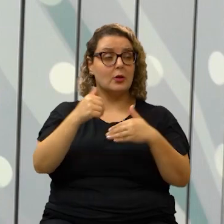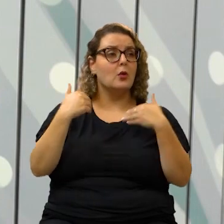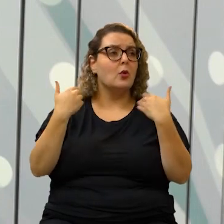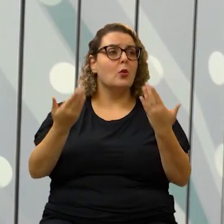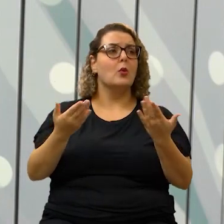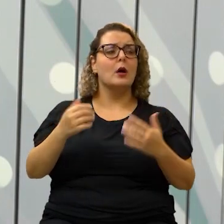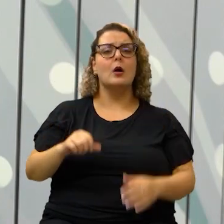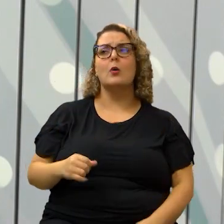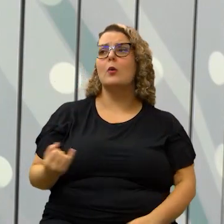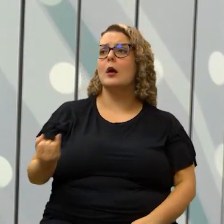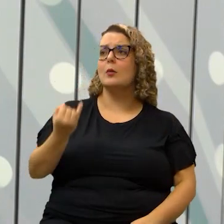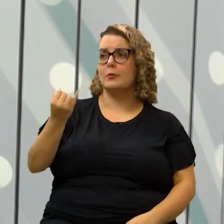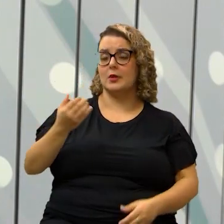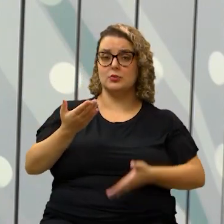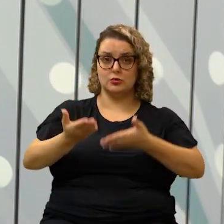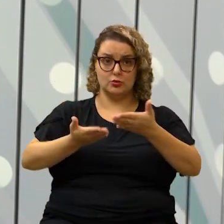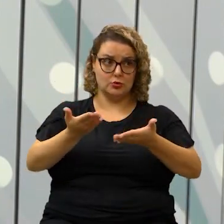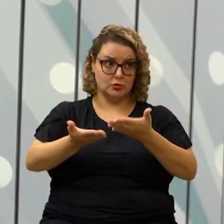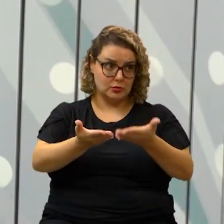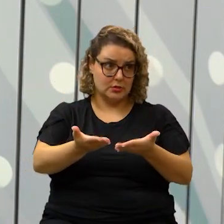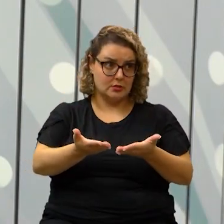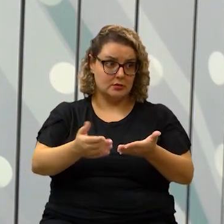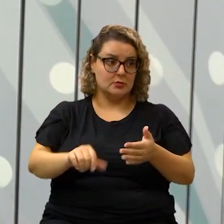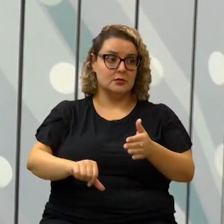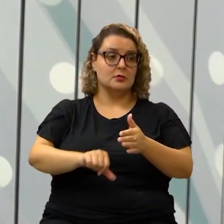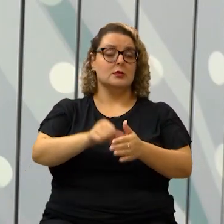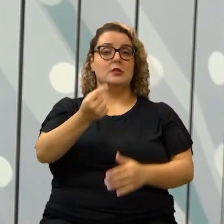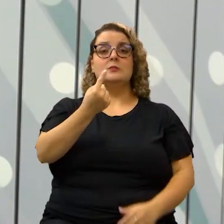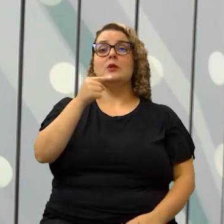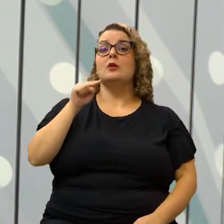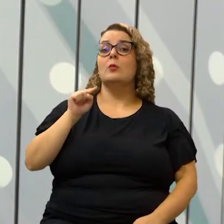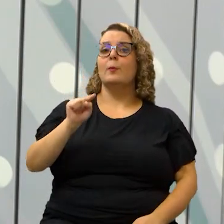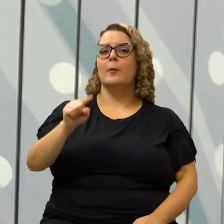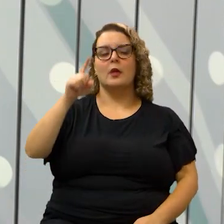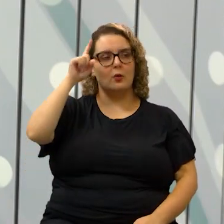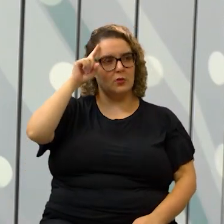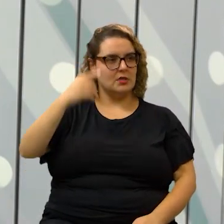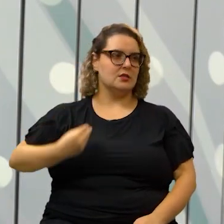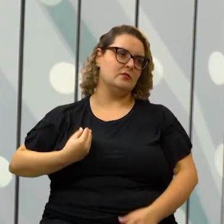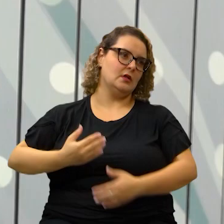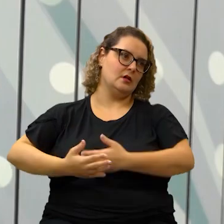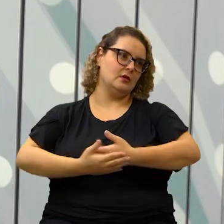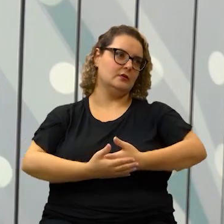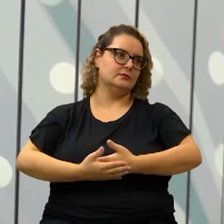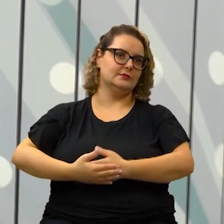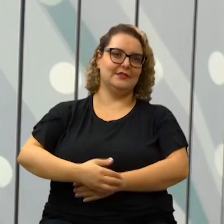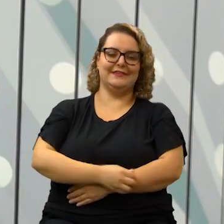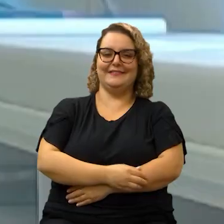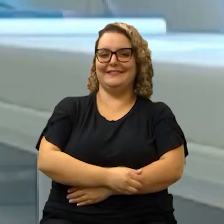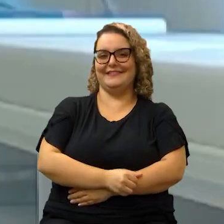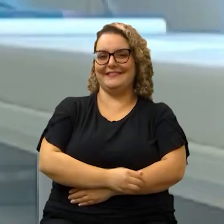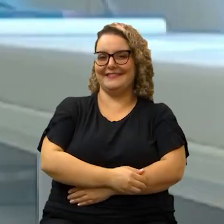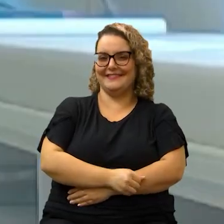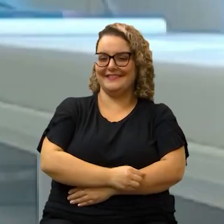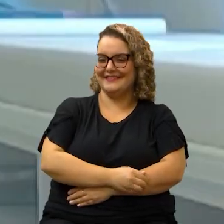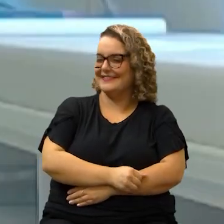primeiro, qual que é a importância dos cuidados nesses primeiros 1000 dias de vida do bebê.